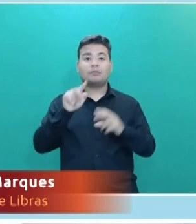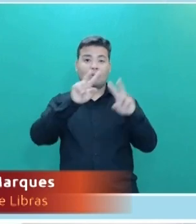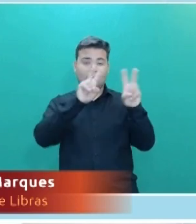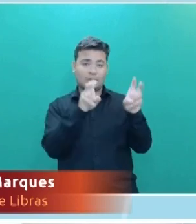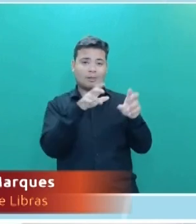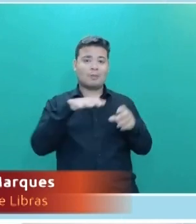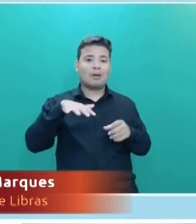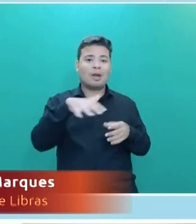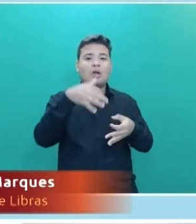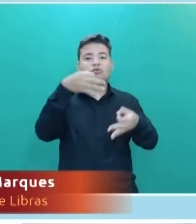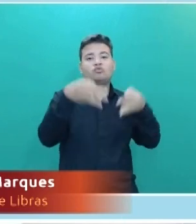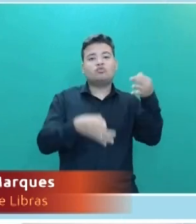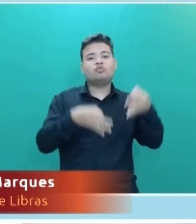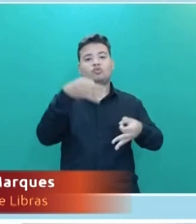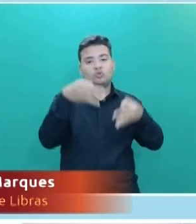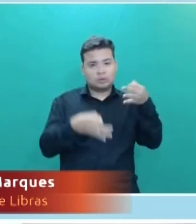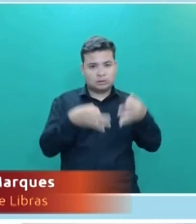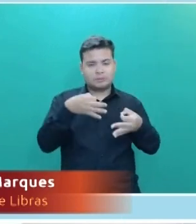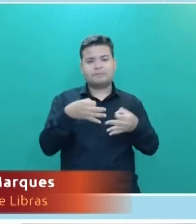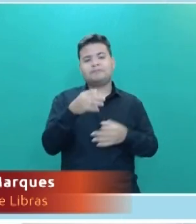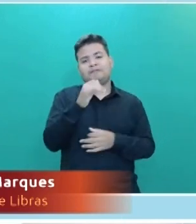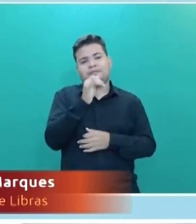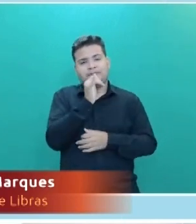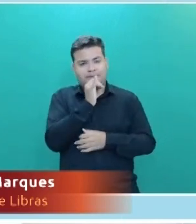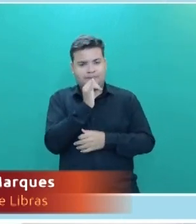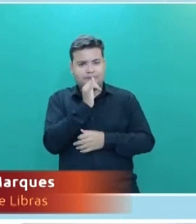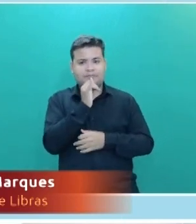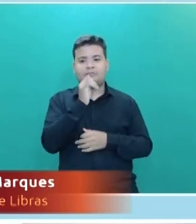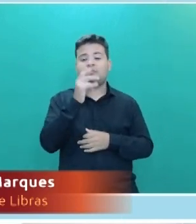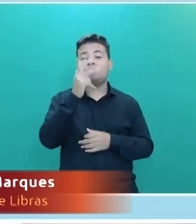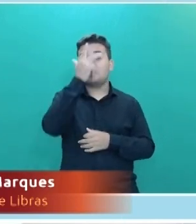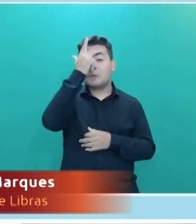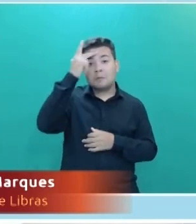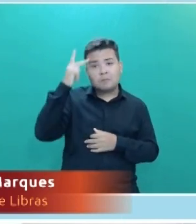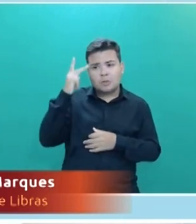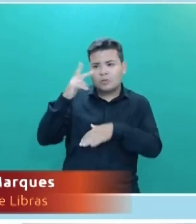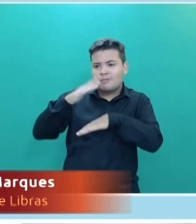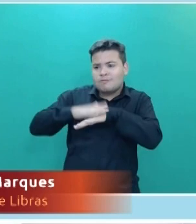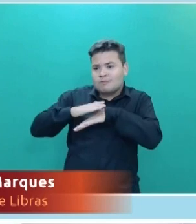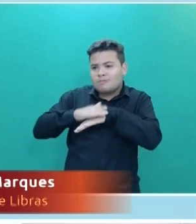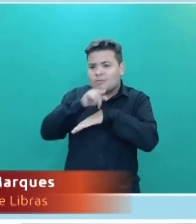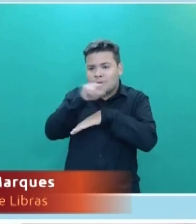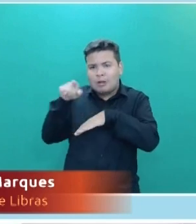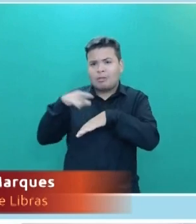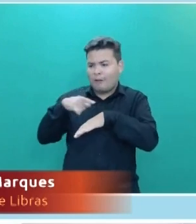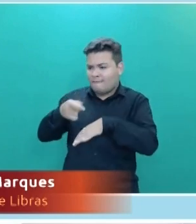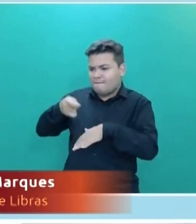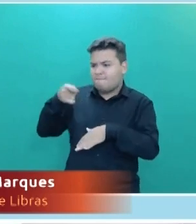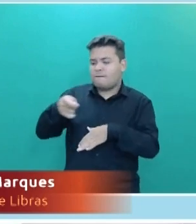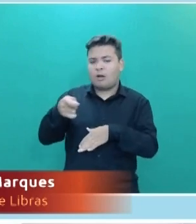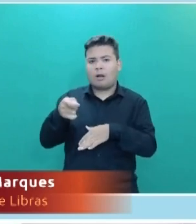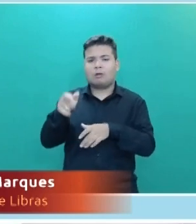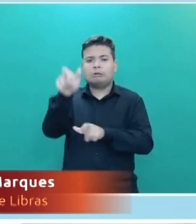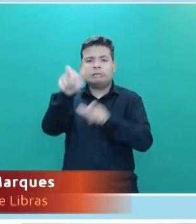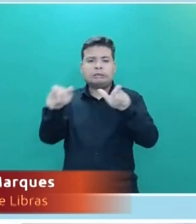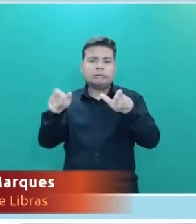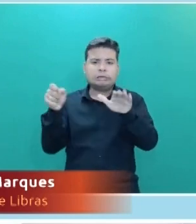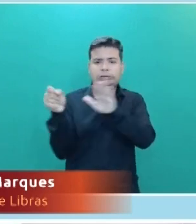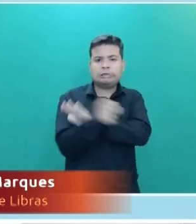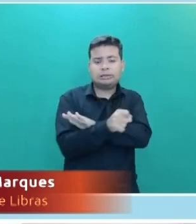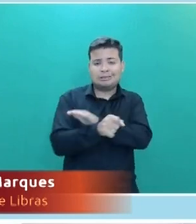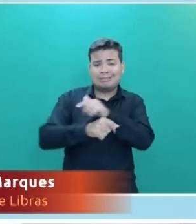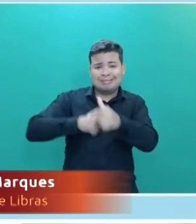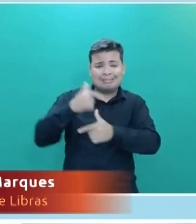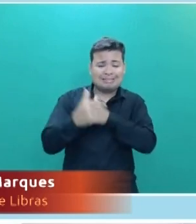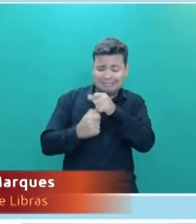né? Quais são as penalidades aplicáveis a pessoas, né, que submetem outras ao trabalho análogo à